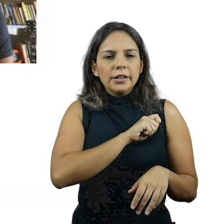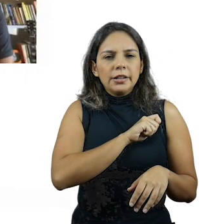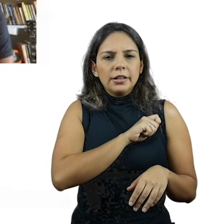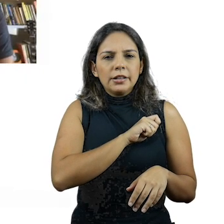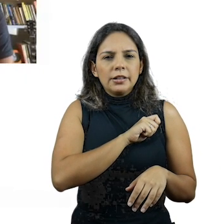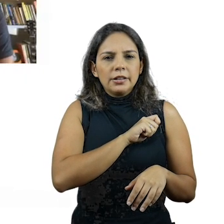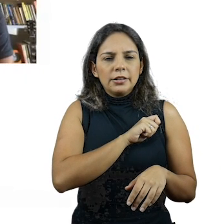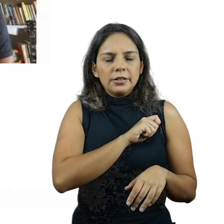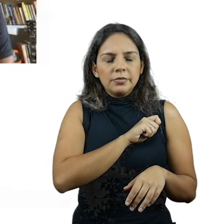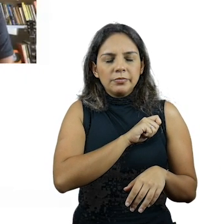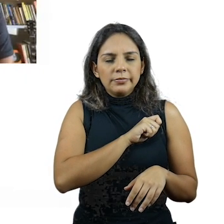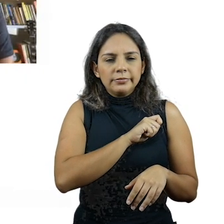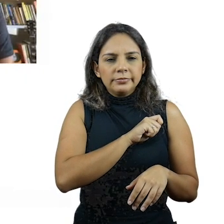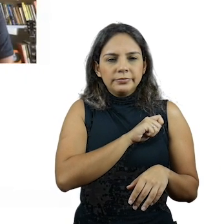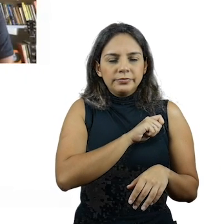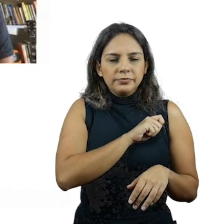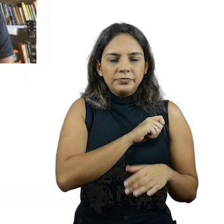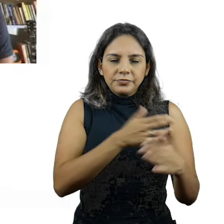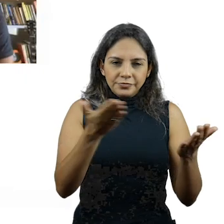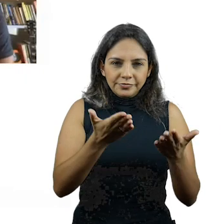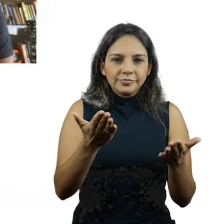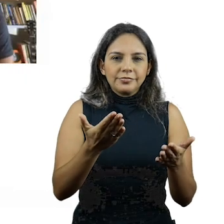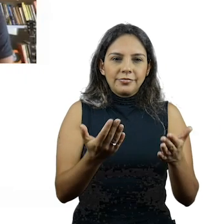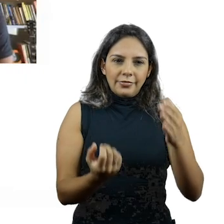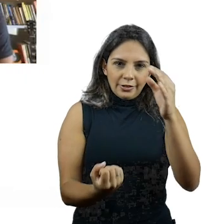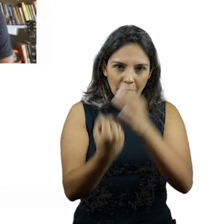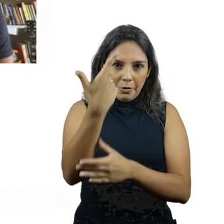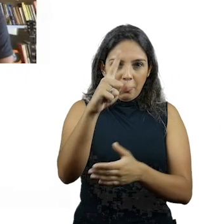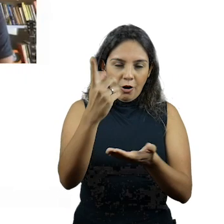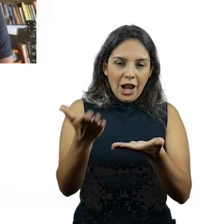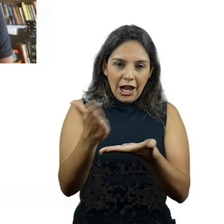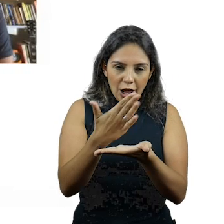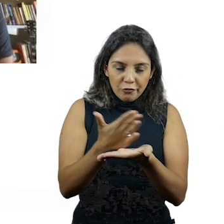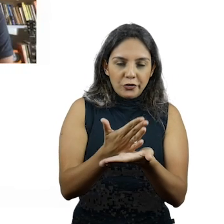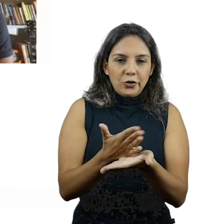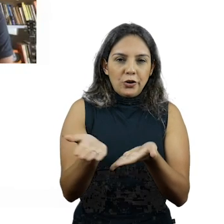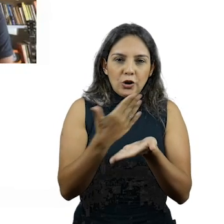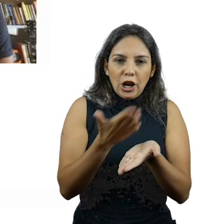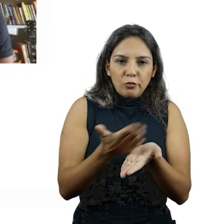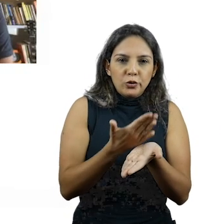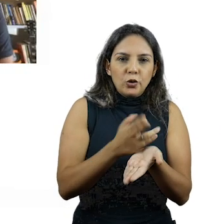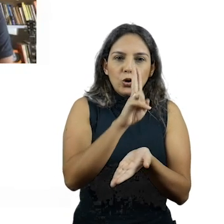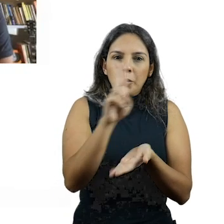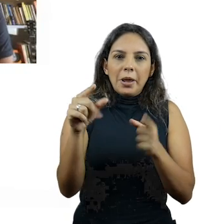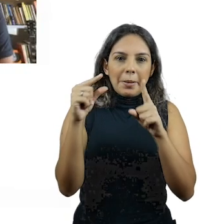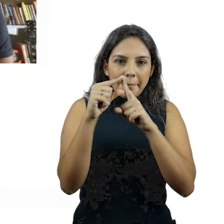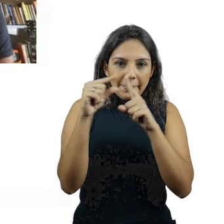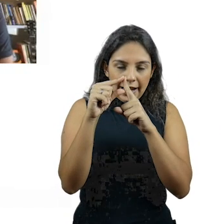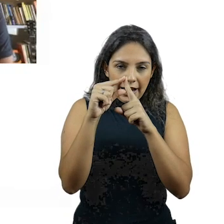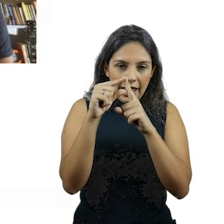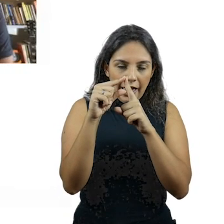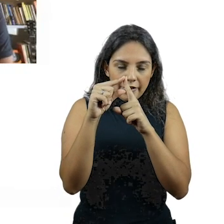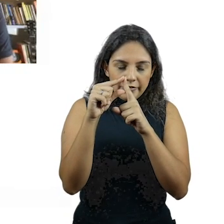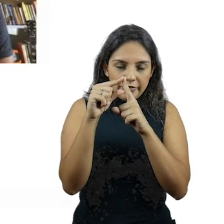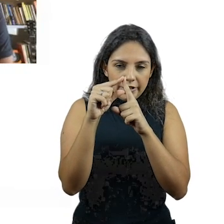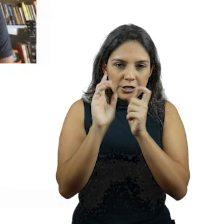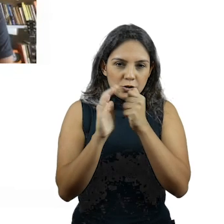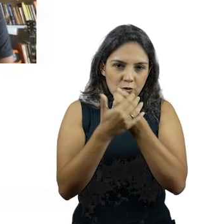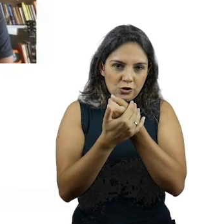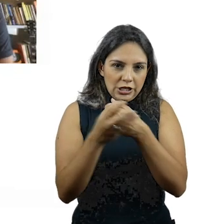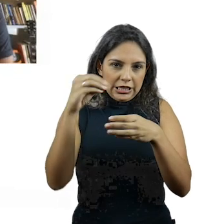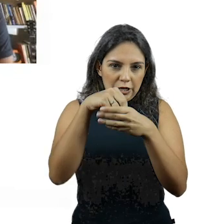Fim. E agora eu estou lançando mais um livro, né? Mais um livro que se chama Palavras Escondidas no Vento. Maravilha. Que é um